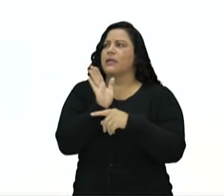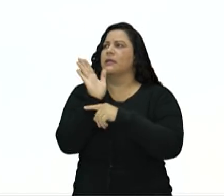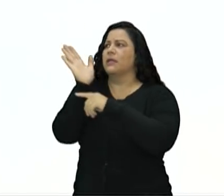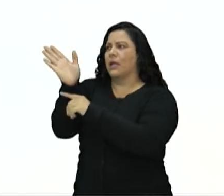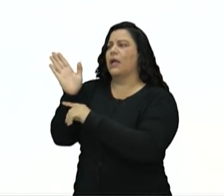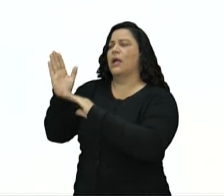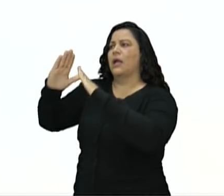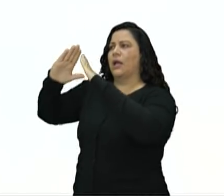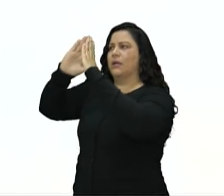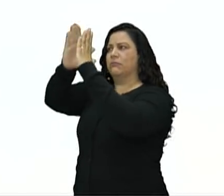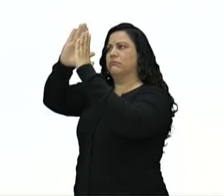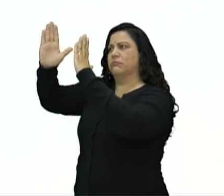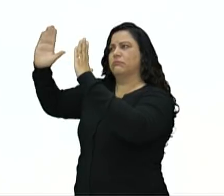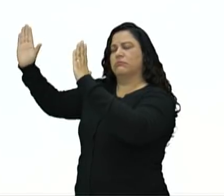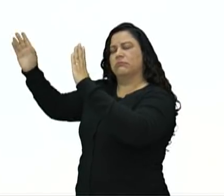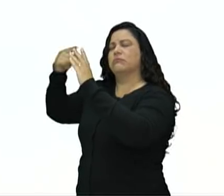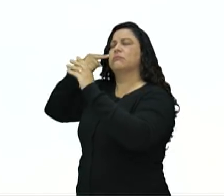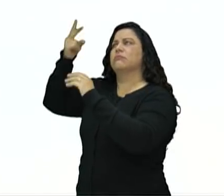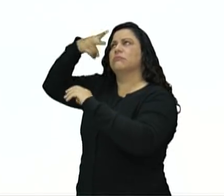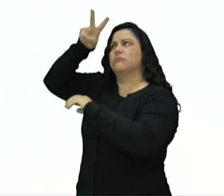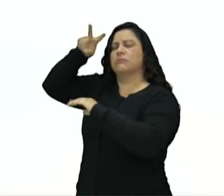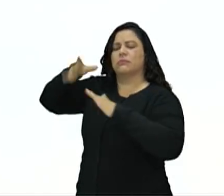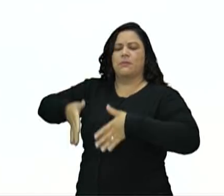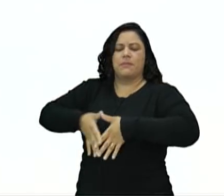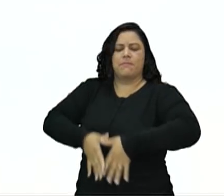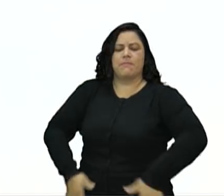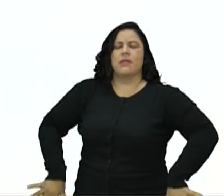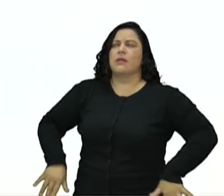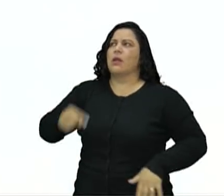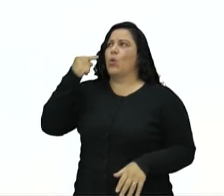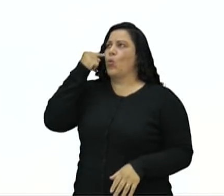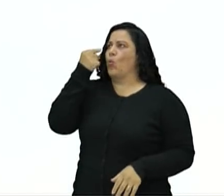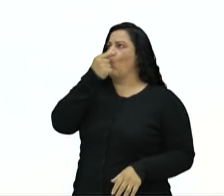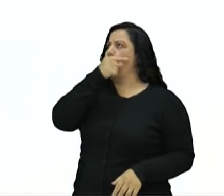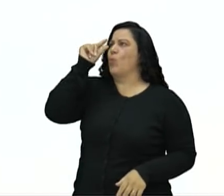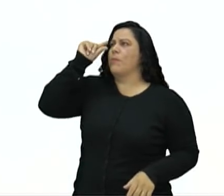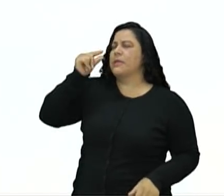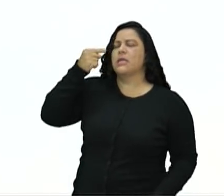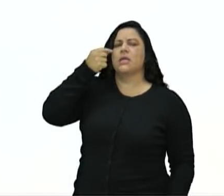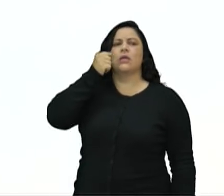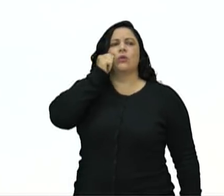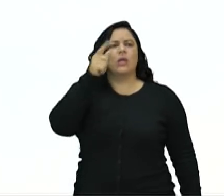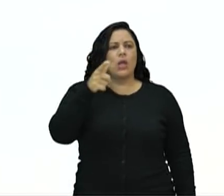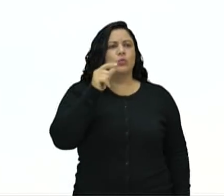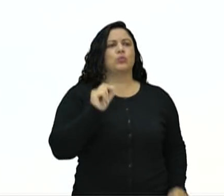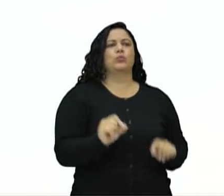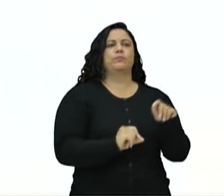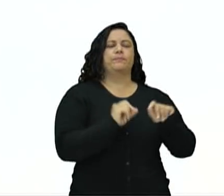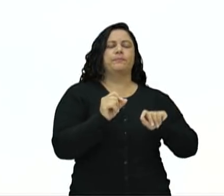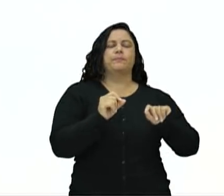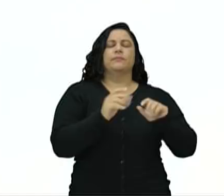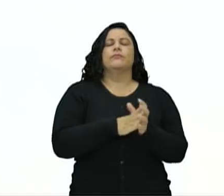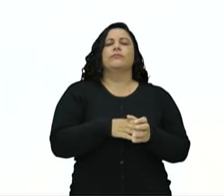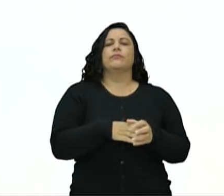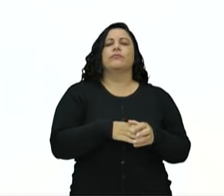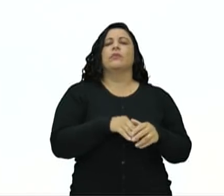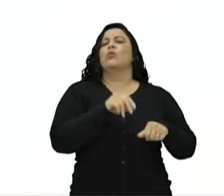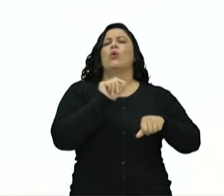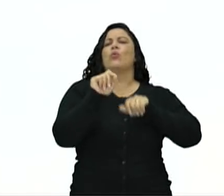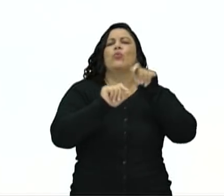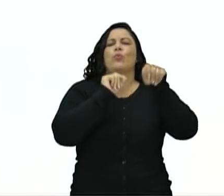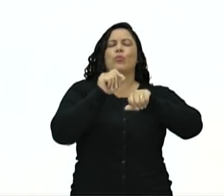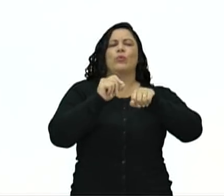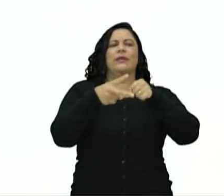miúdos e azuis. O tempo predominante dos verbos é, primeira possibilidade, presente do modo